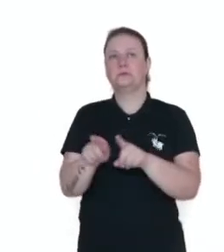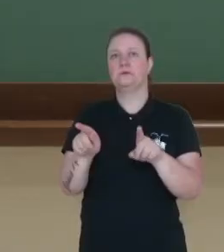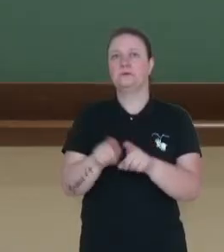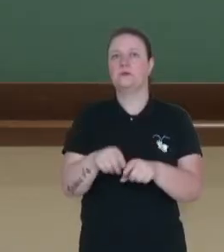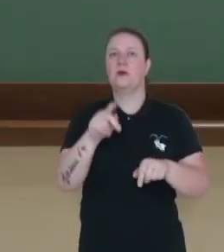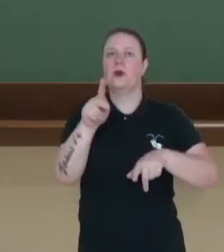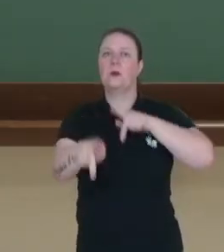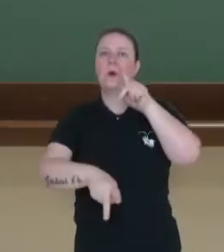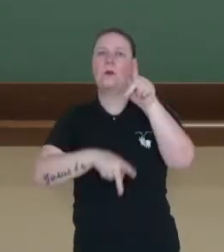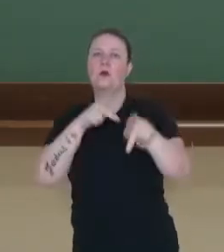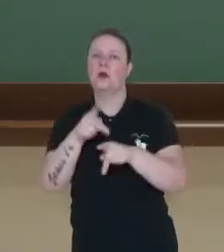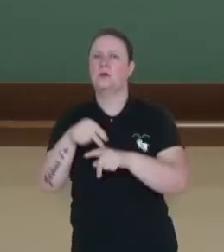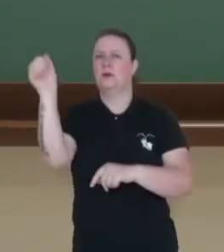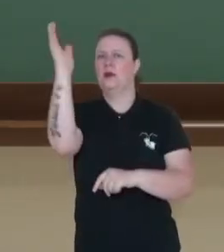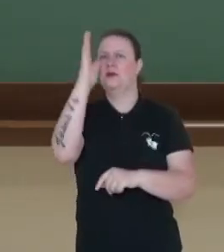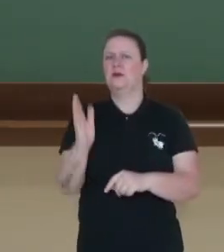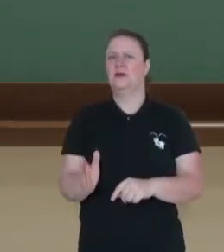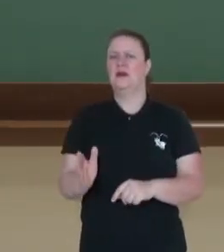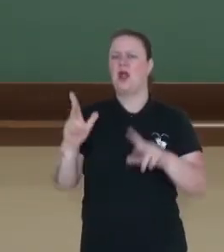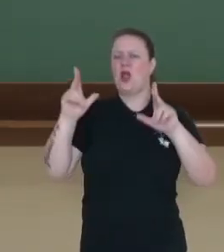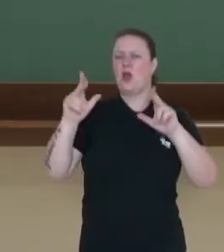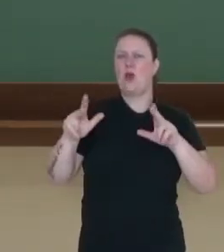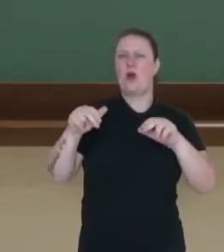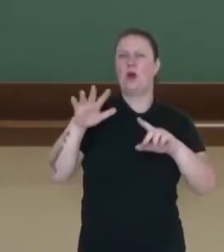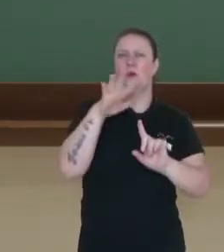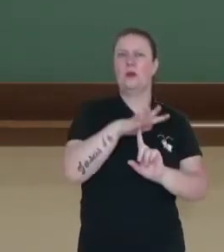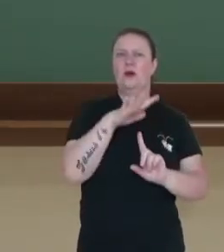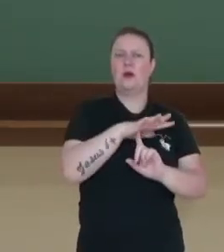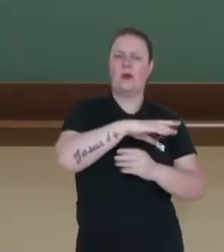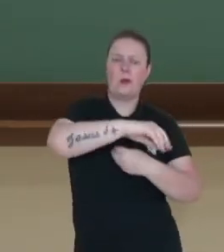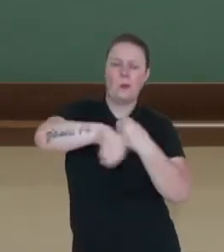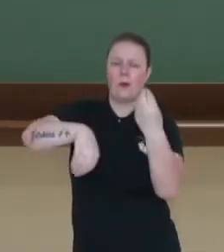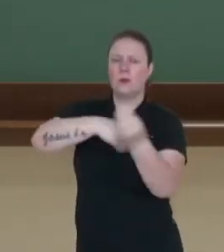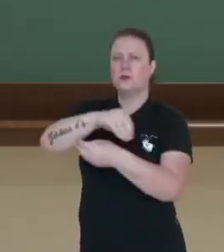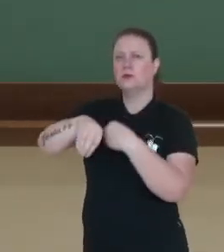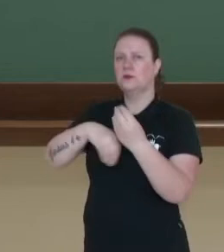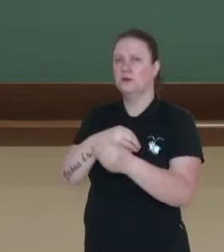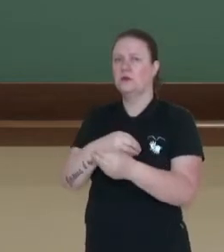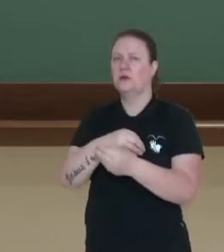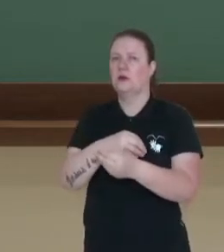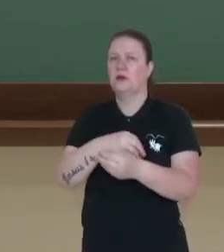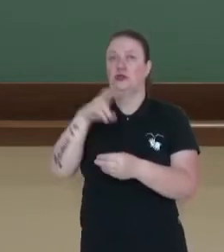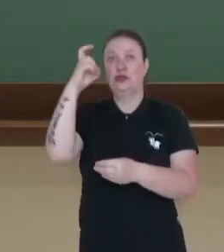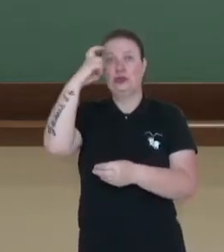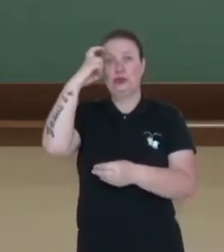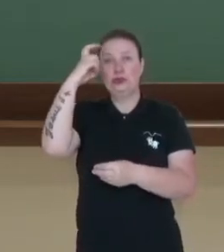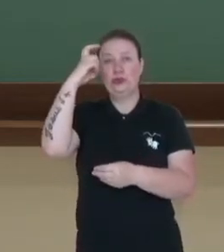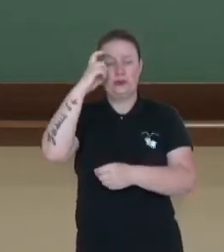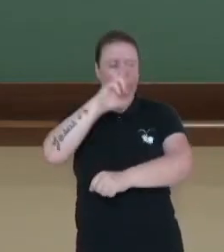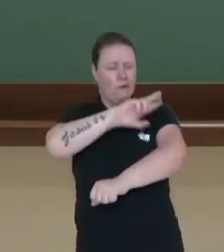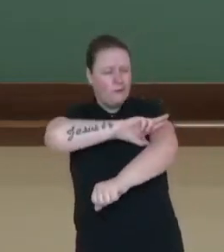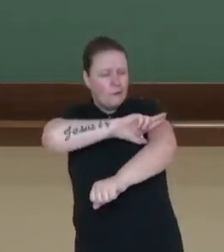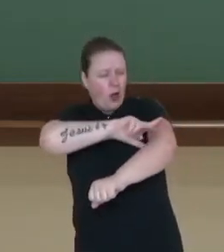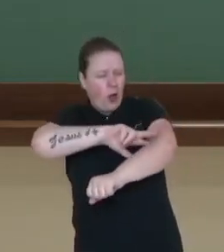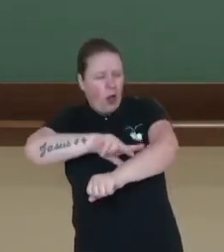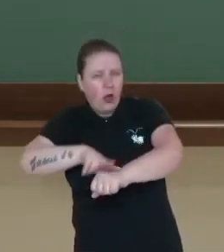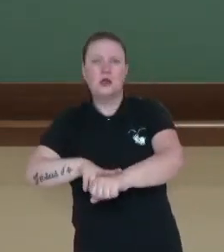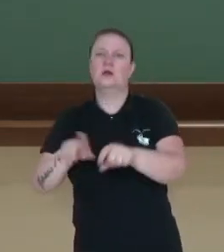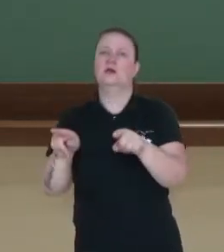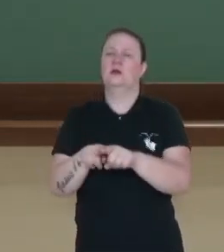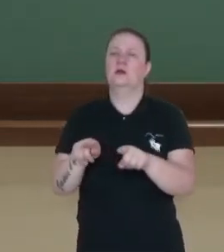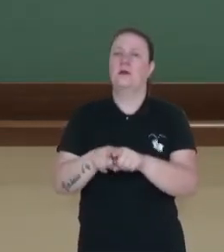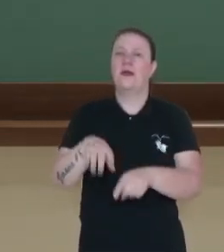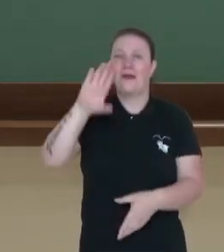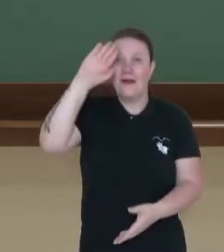uma miscigenação étnica que aconteceu no nosso território. E eu tenho certeza que você trouxe aí